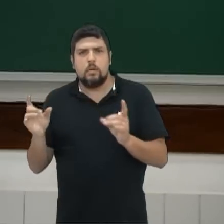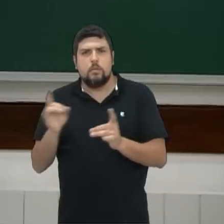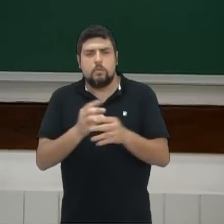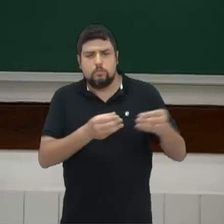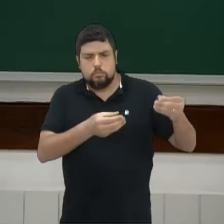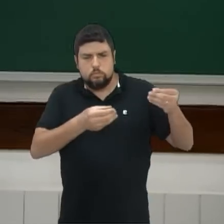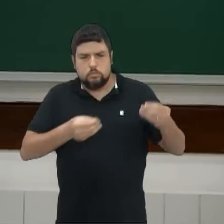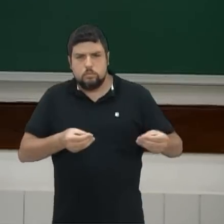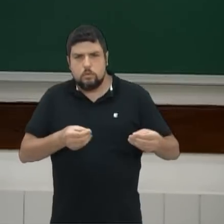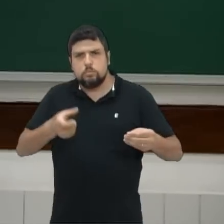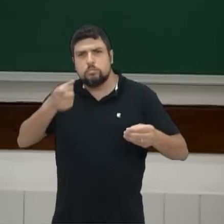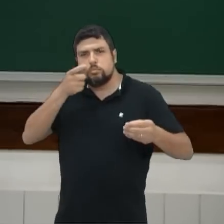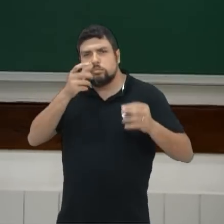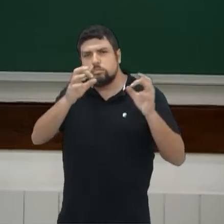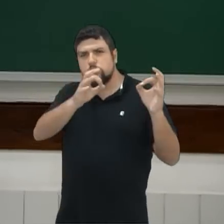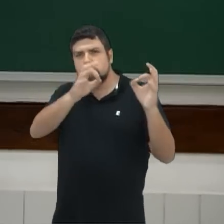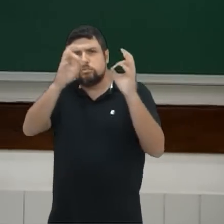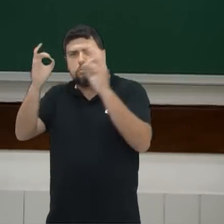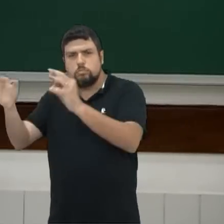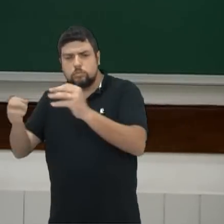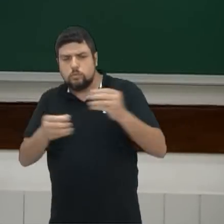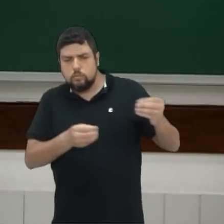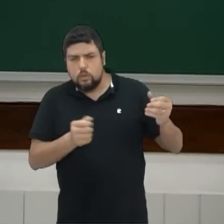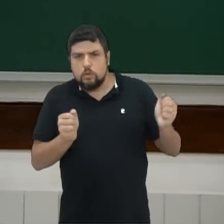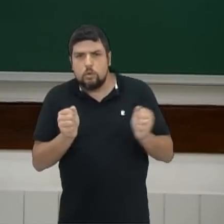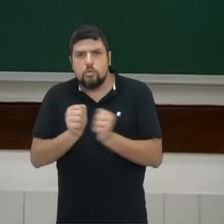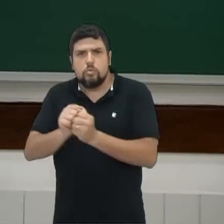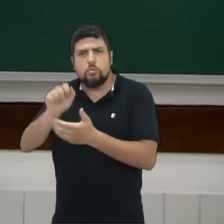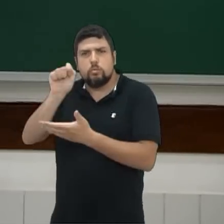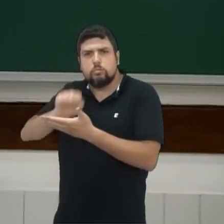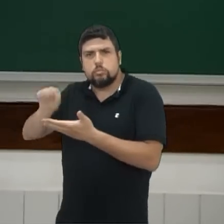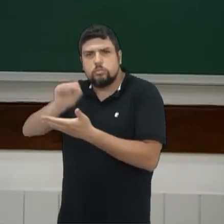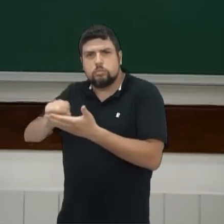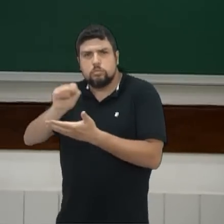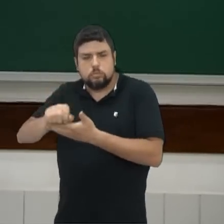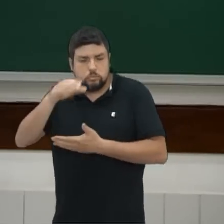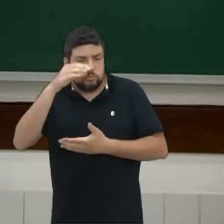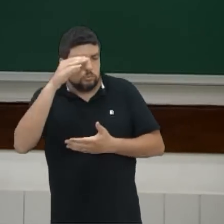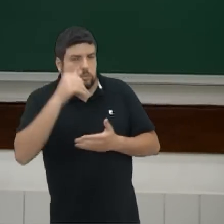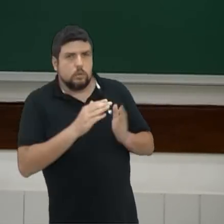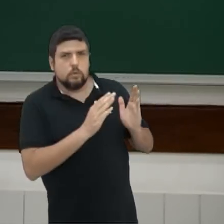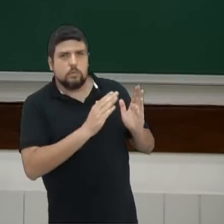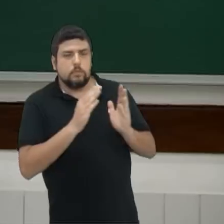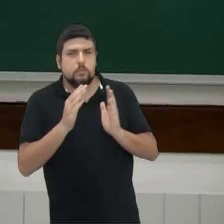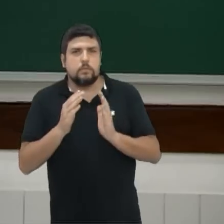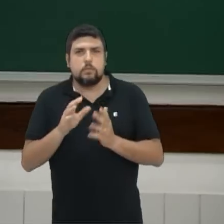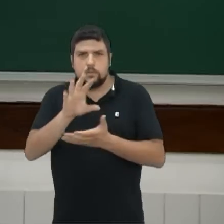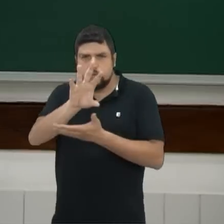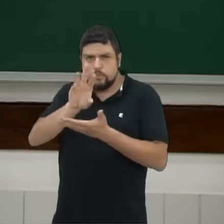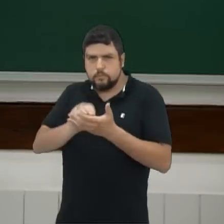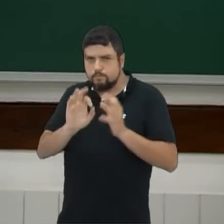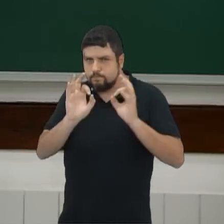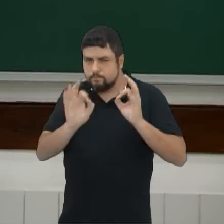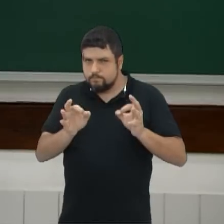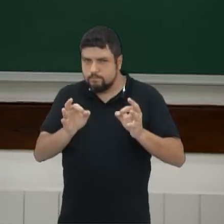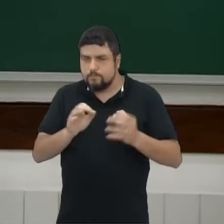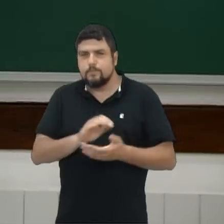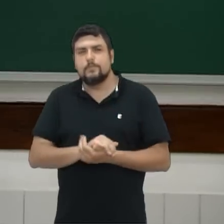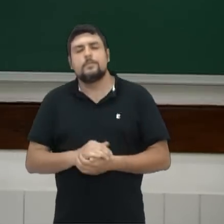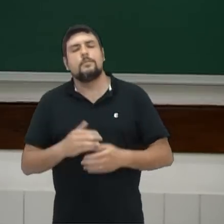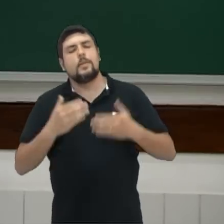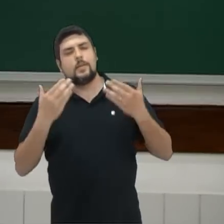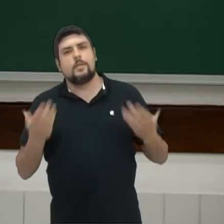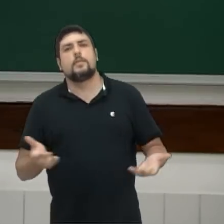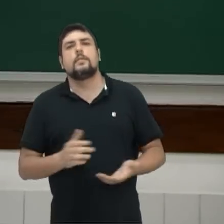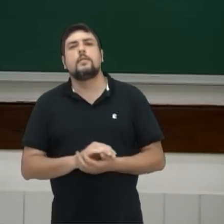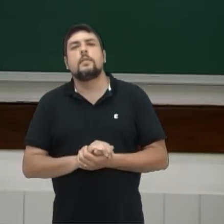esses exercícios. Por isso que eu pedi para vocês anotarem com atenção essa tabela. Vocês anotaram ela? Então é isso. Essa